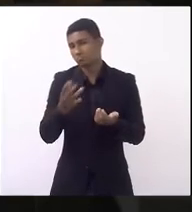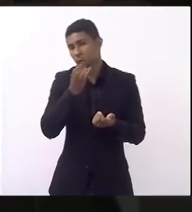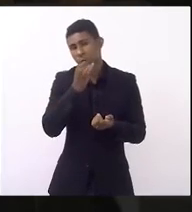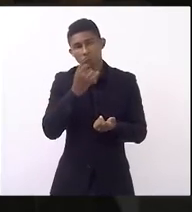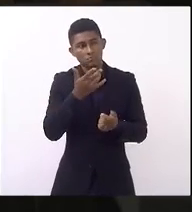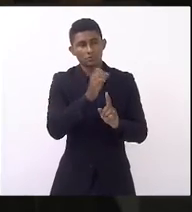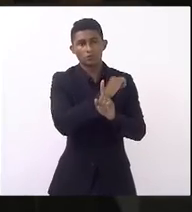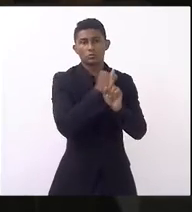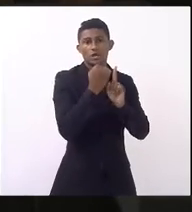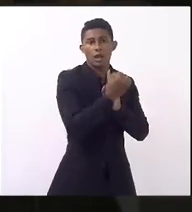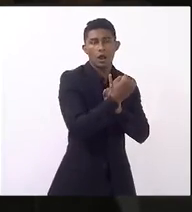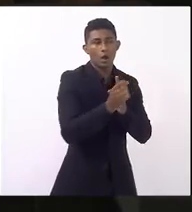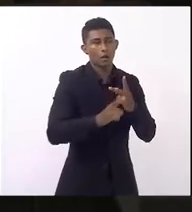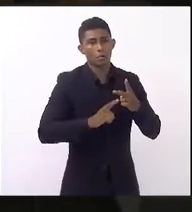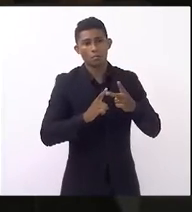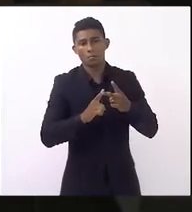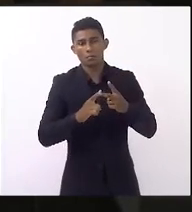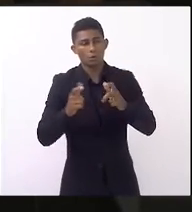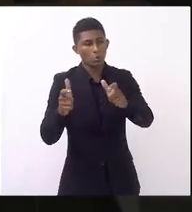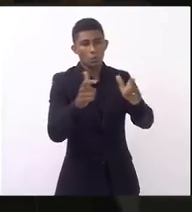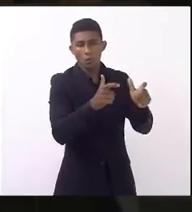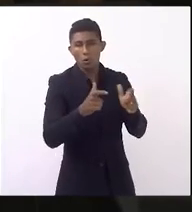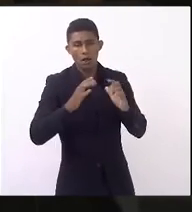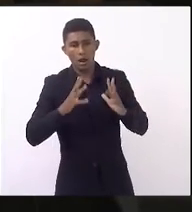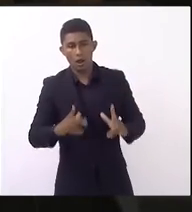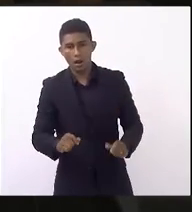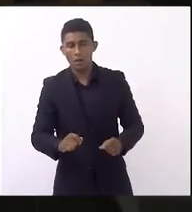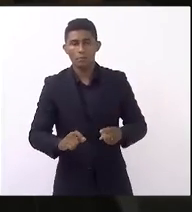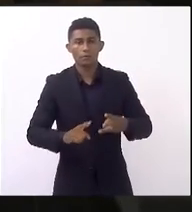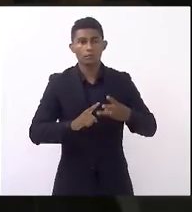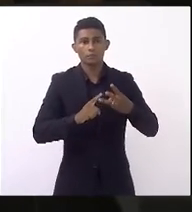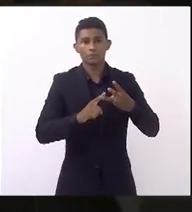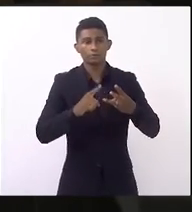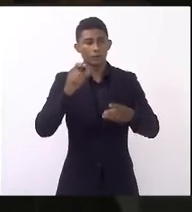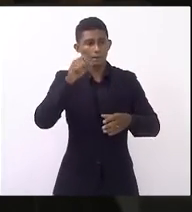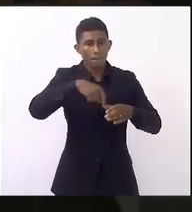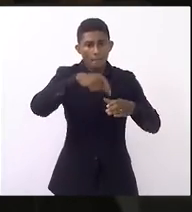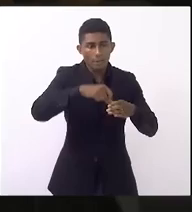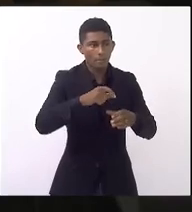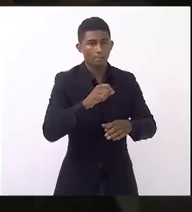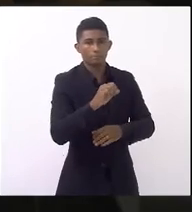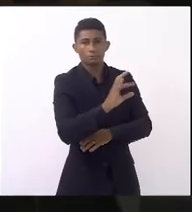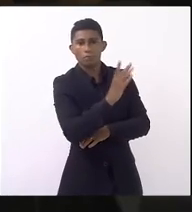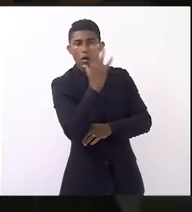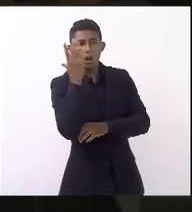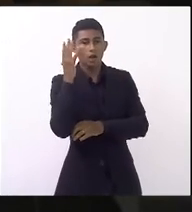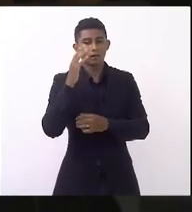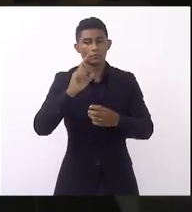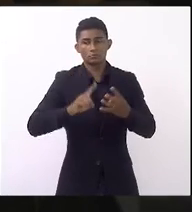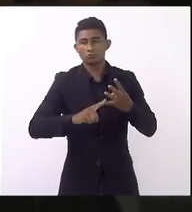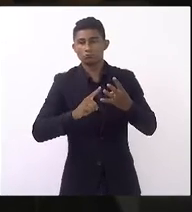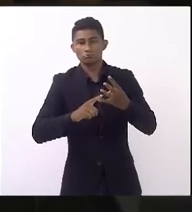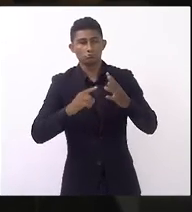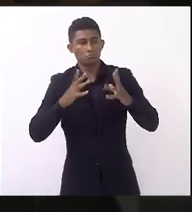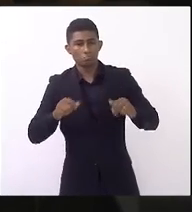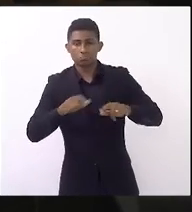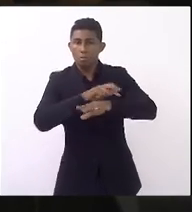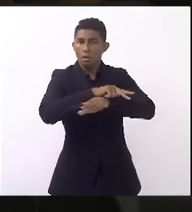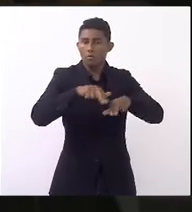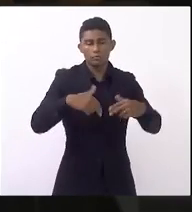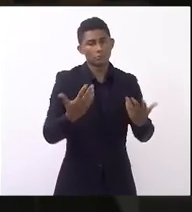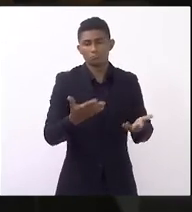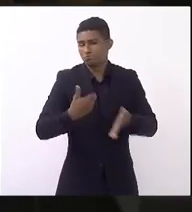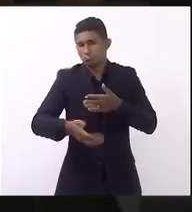para limpar os logradouros, se é para conter encostas, se é para reflorestar, se é para fazer habitação, não importa, o prefeito é que está ali,